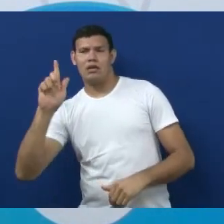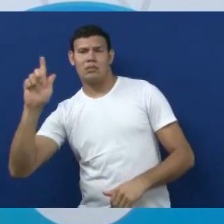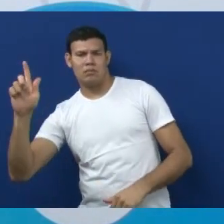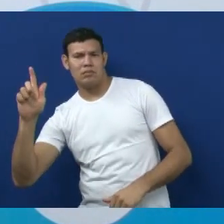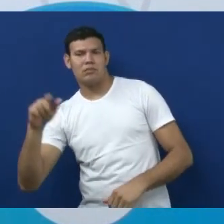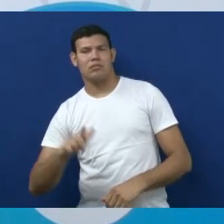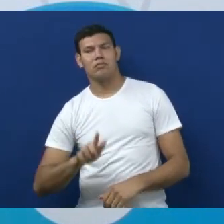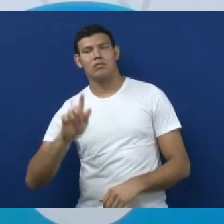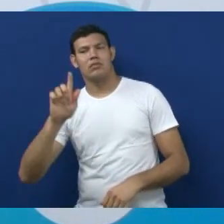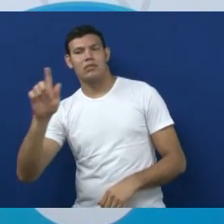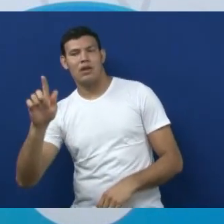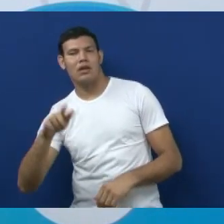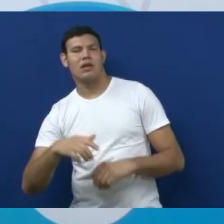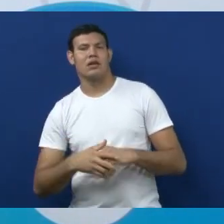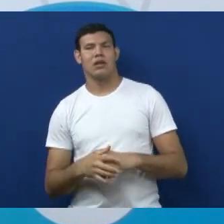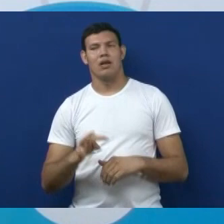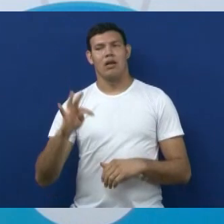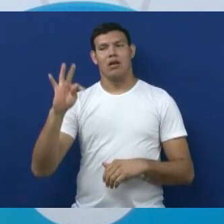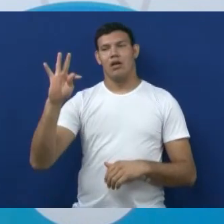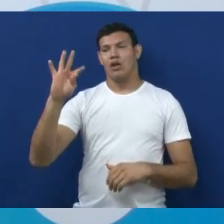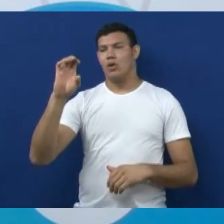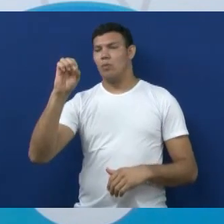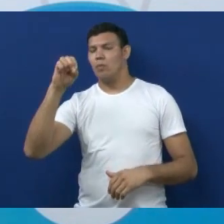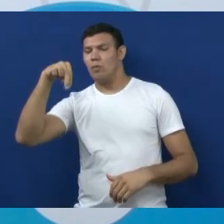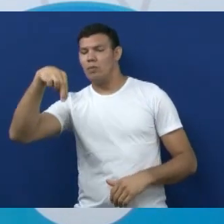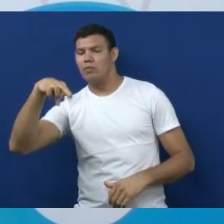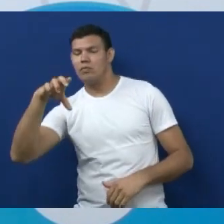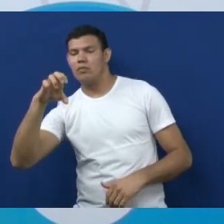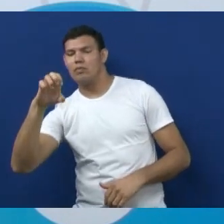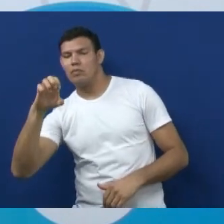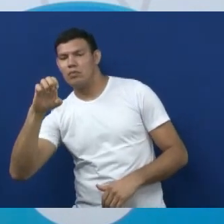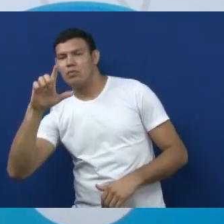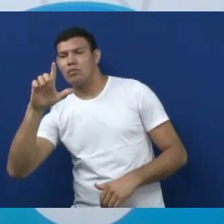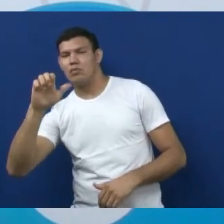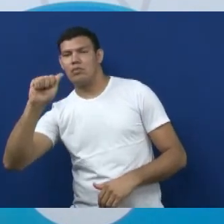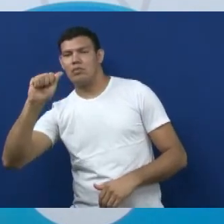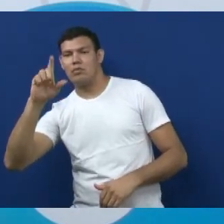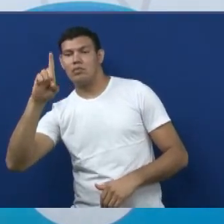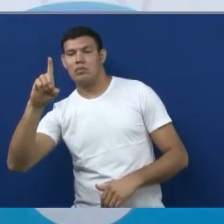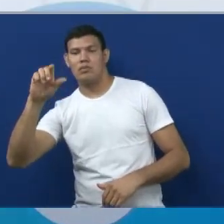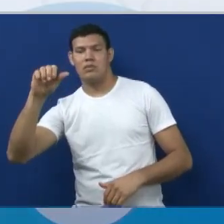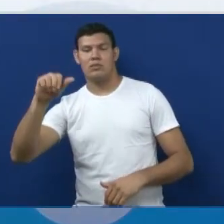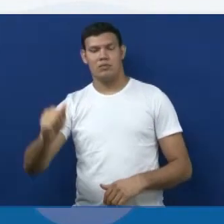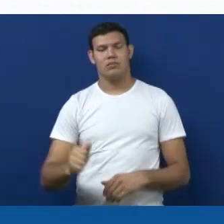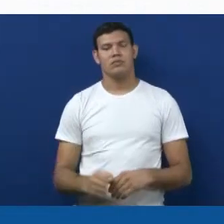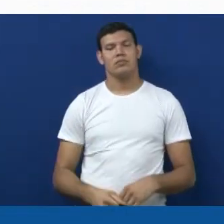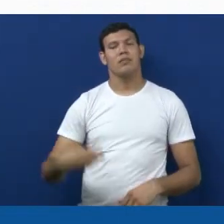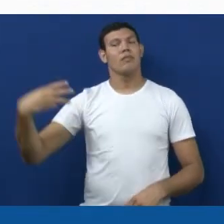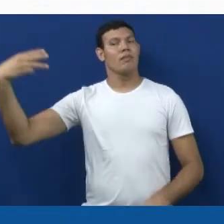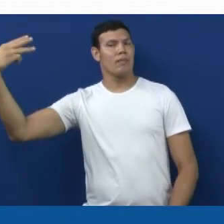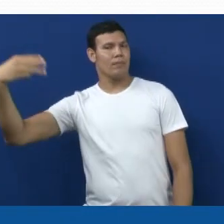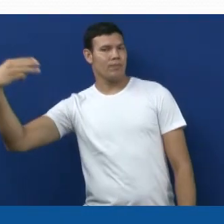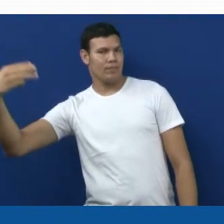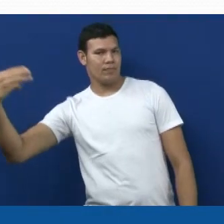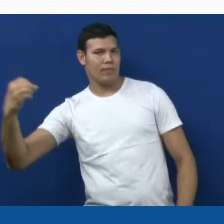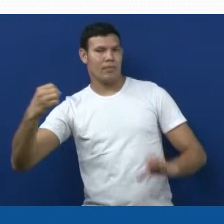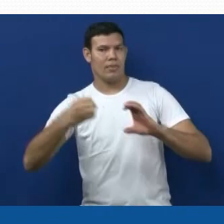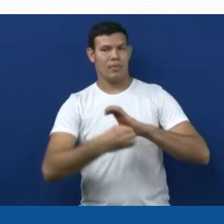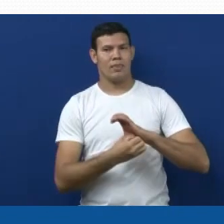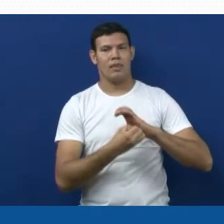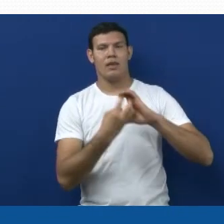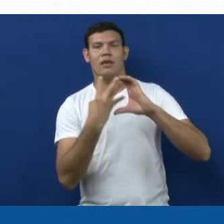tonelada. Essa é a massa, a quantidade de matéria que um corpo possui. Terceira característica, propriedade geral da